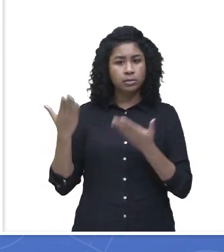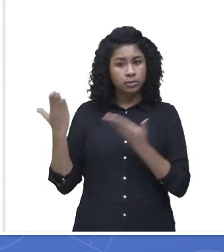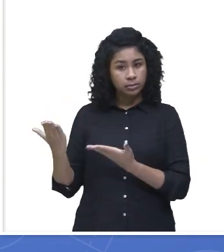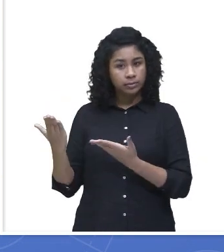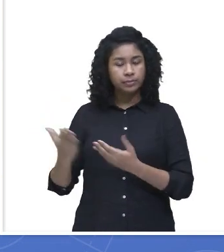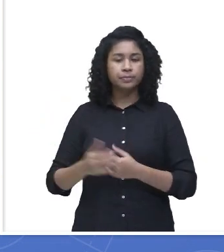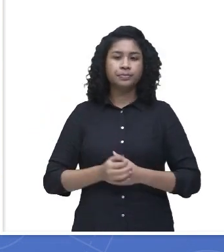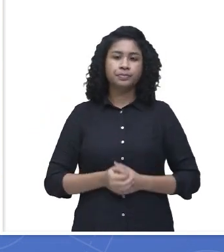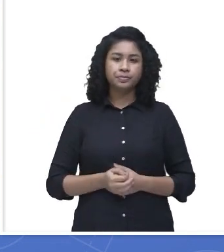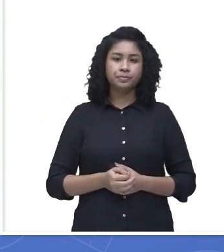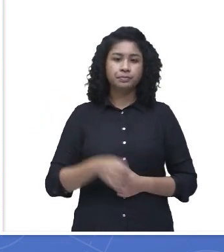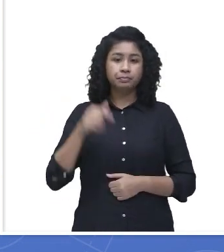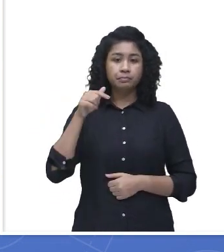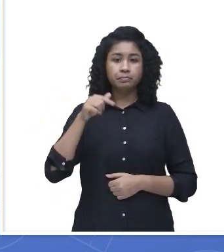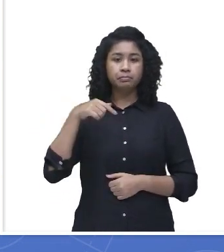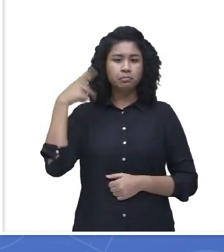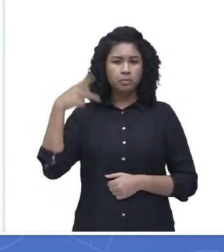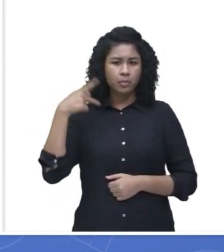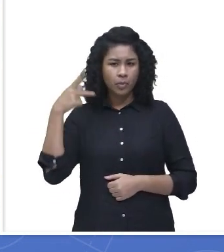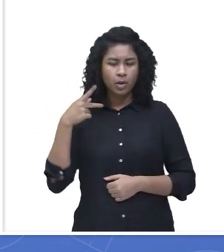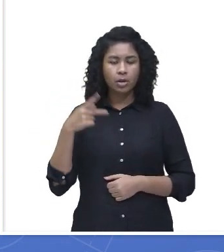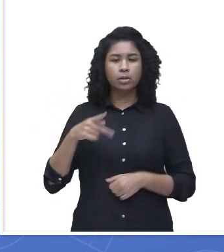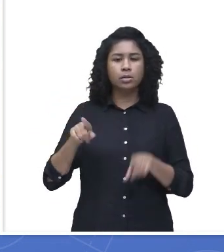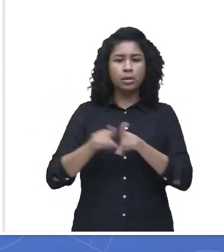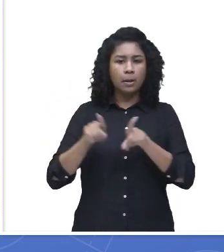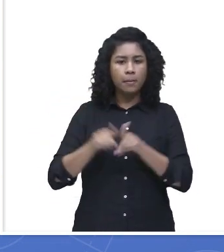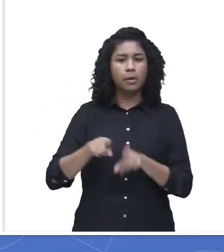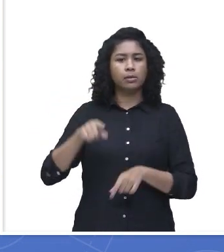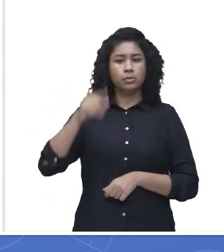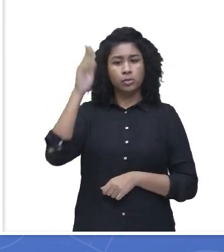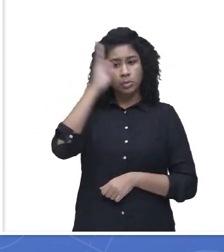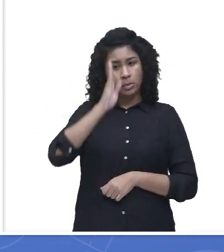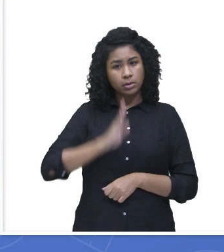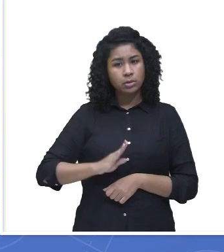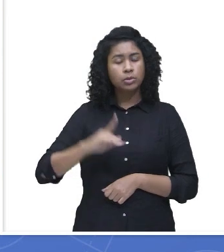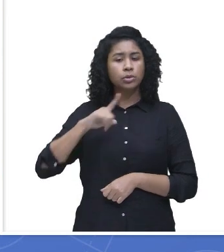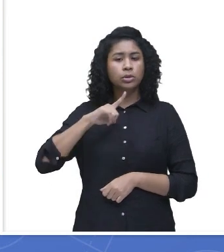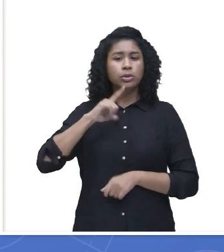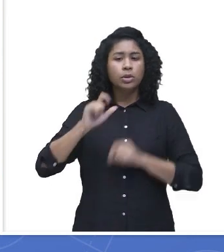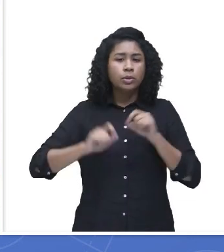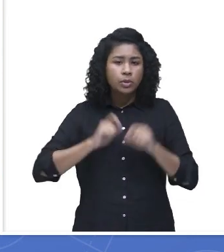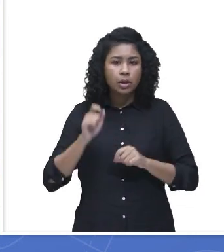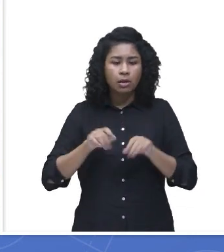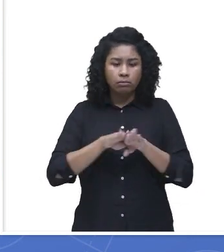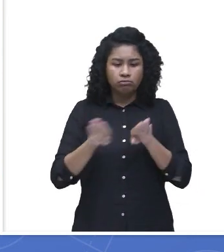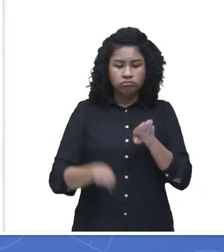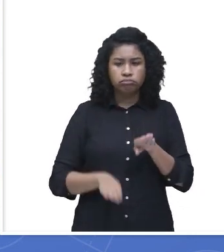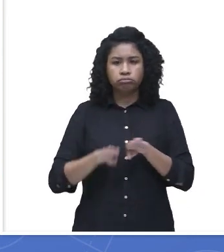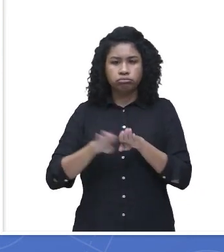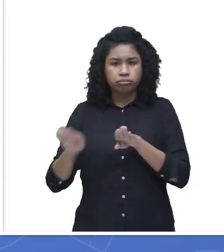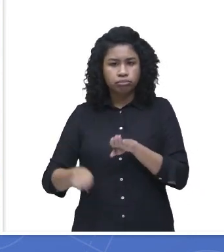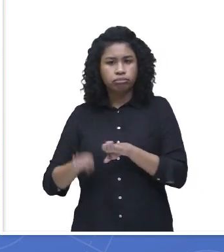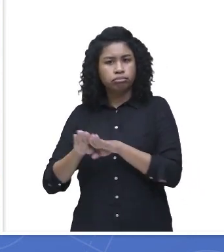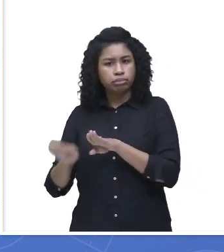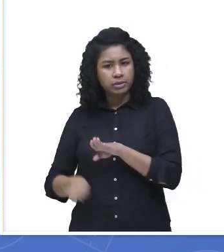era completamente desigual, né? Nós tínhamos muitas desigualdades. Nós tínhamos uma tímida industrialização lá em